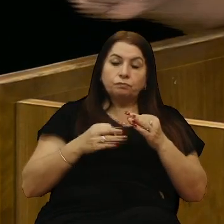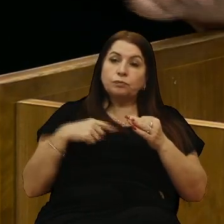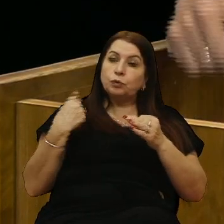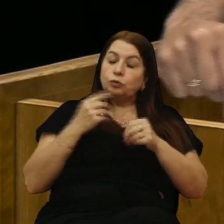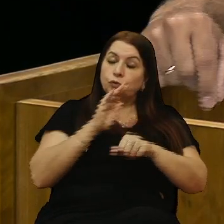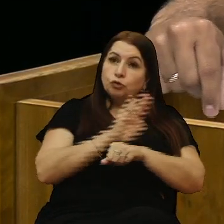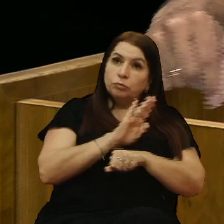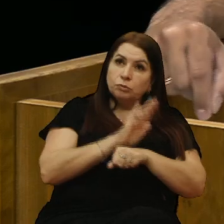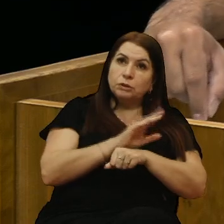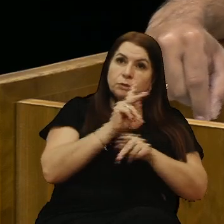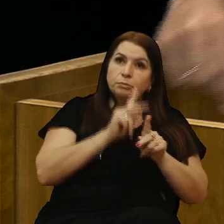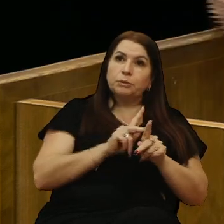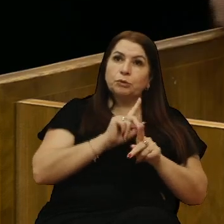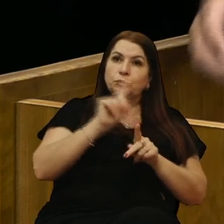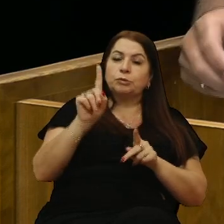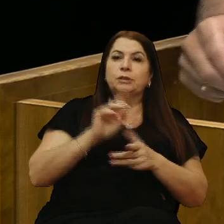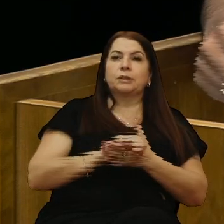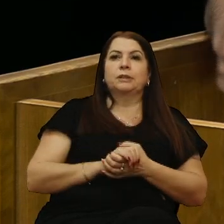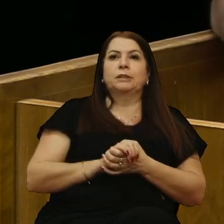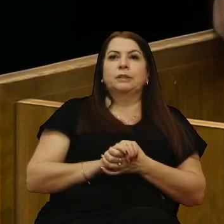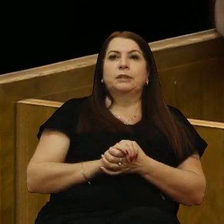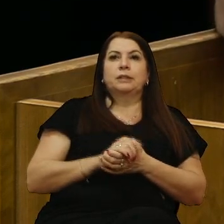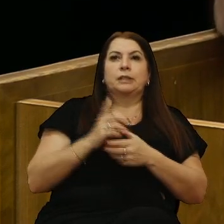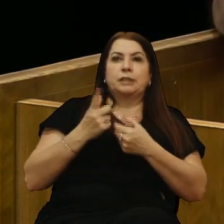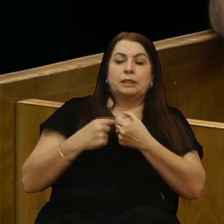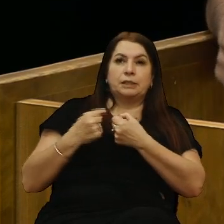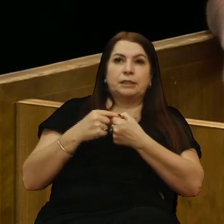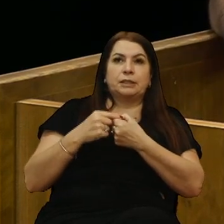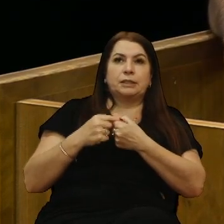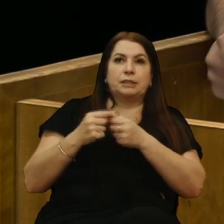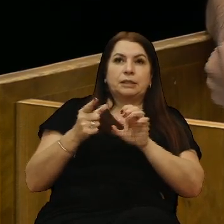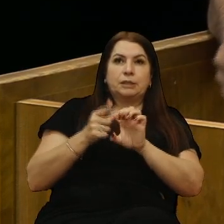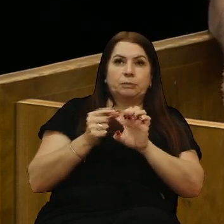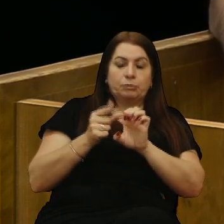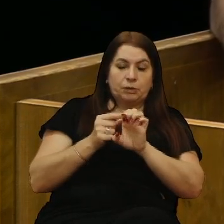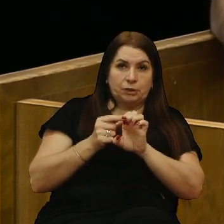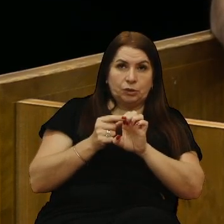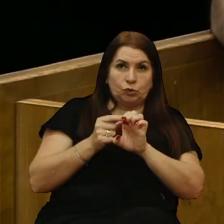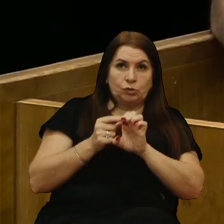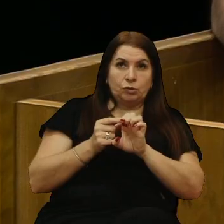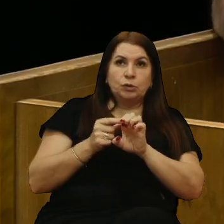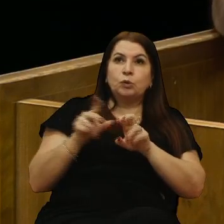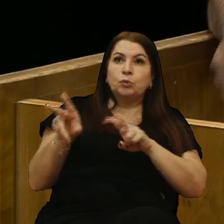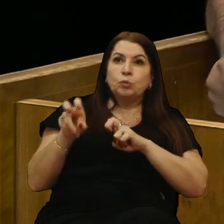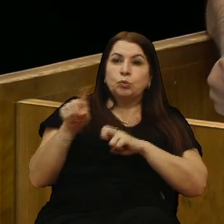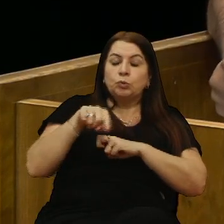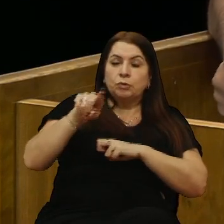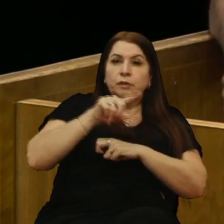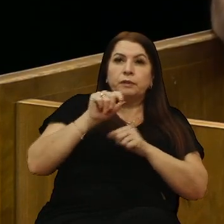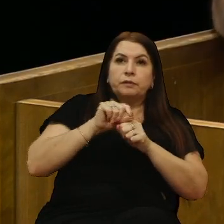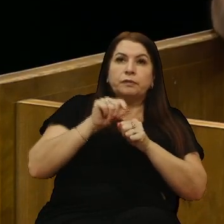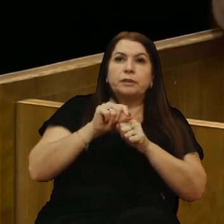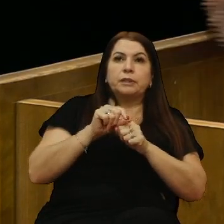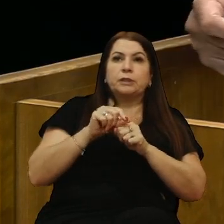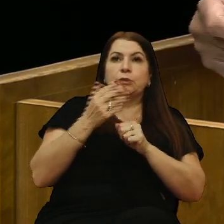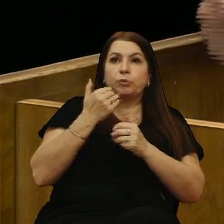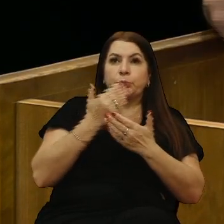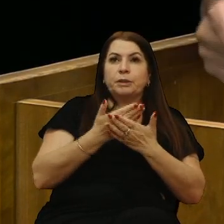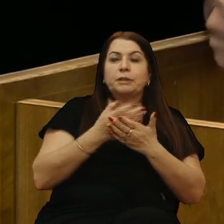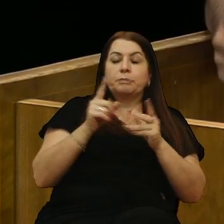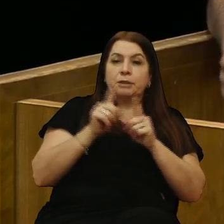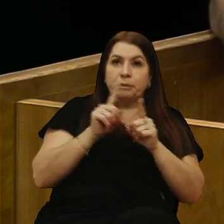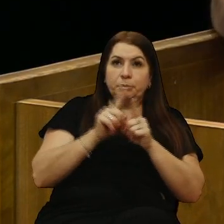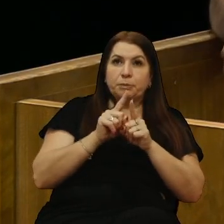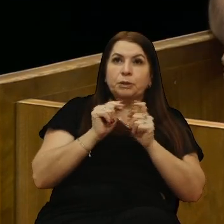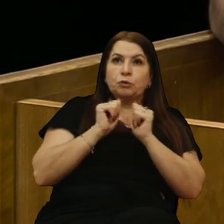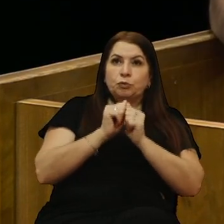ajudando o pessoal que está lá no campo, o pessoal aqui da cidade, os empreendedores, os agricultores que estão lá produzindo alimento, mas também